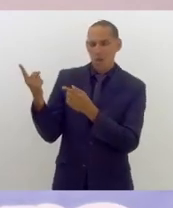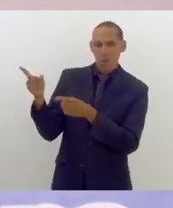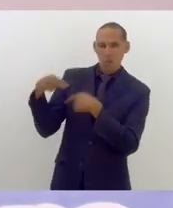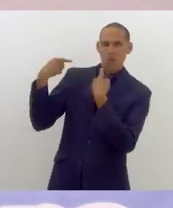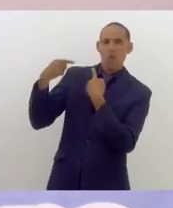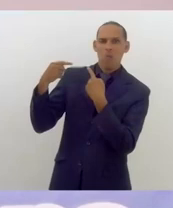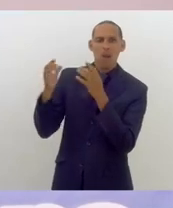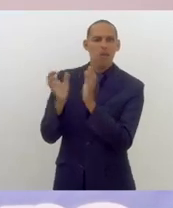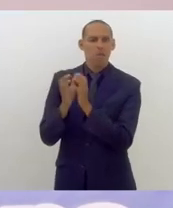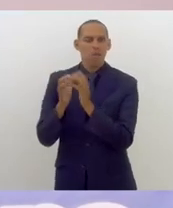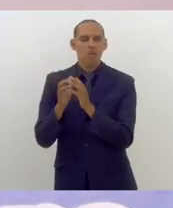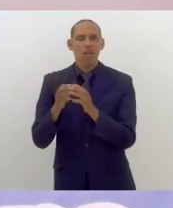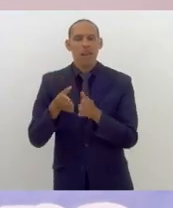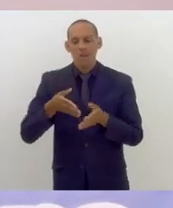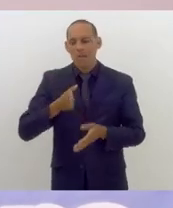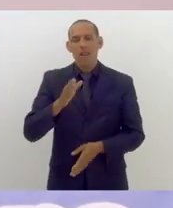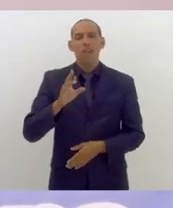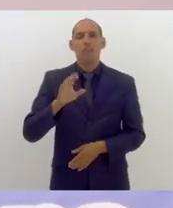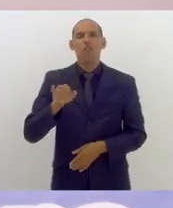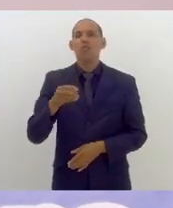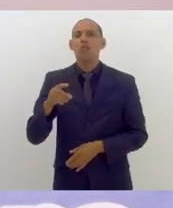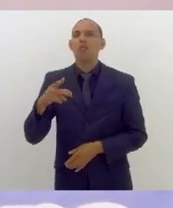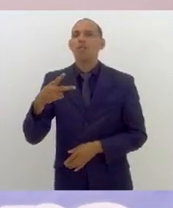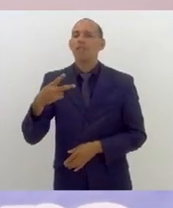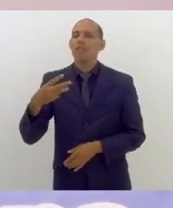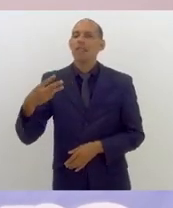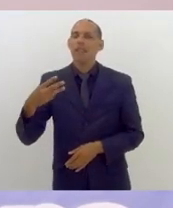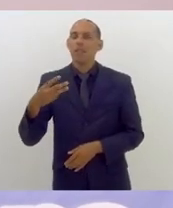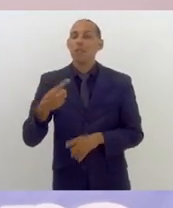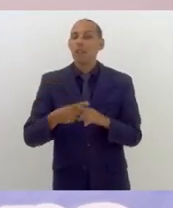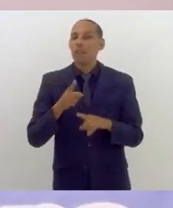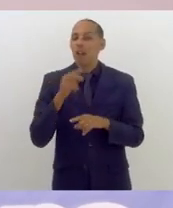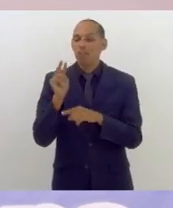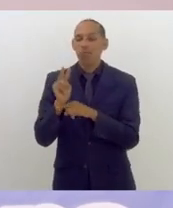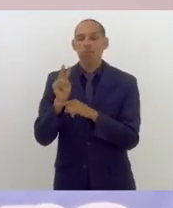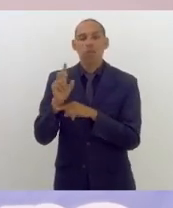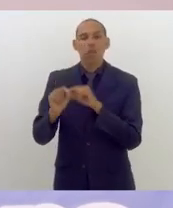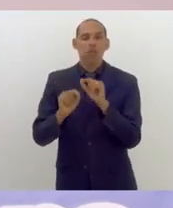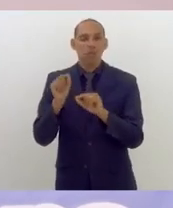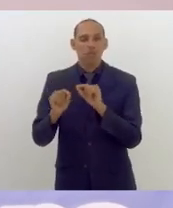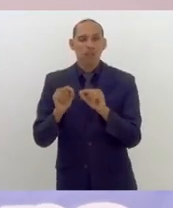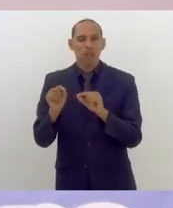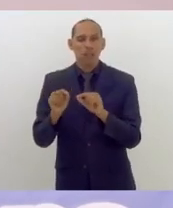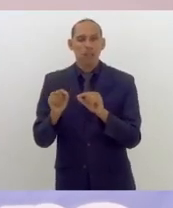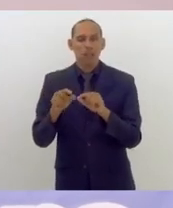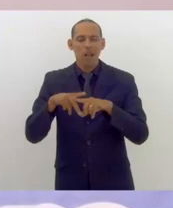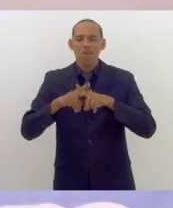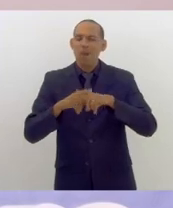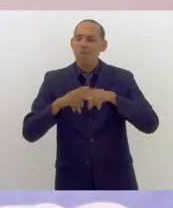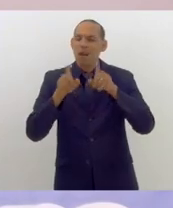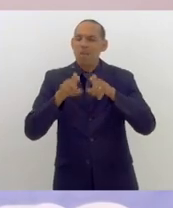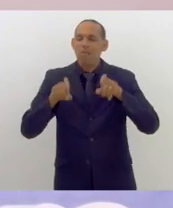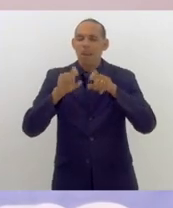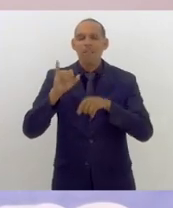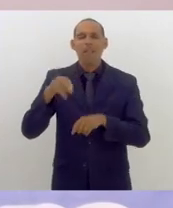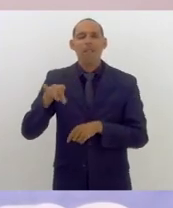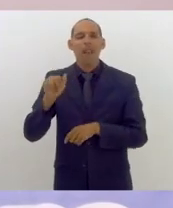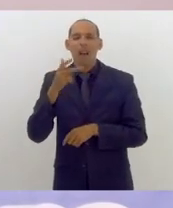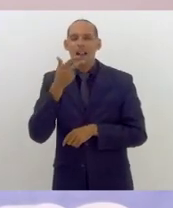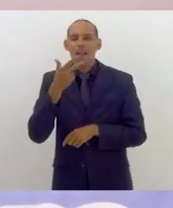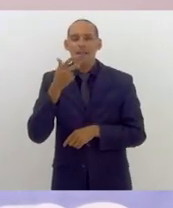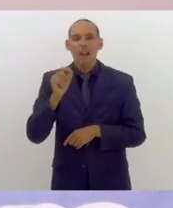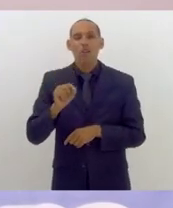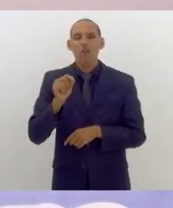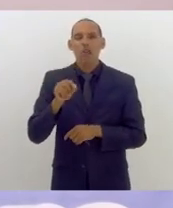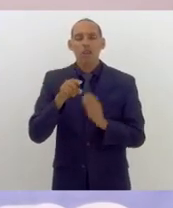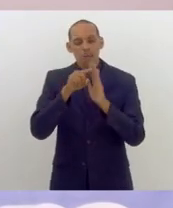na reta do João 23 porque nós estávamos fiscalizando sabe o quê aquele aquele equipamento que né disse que fazia o